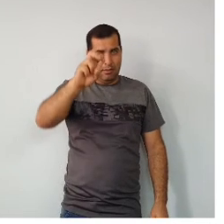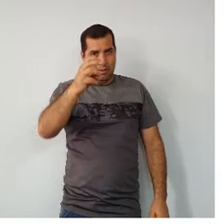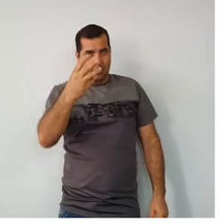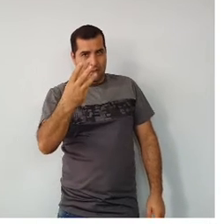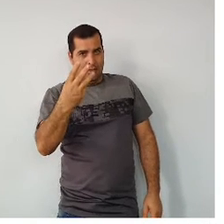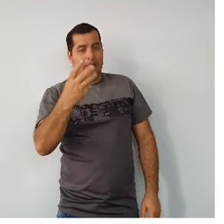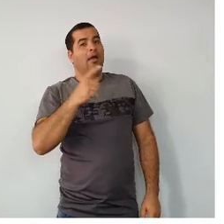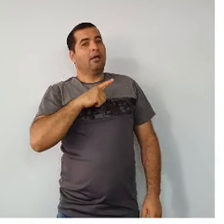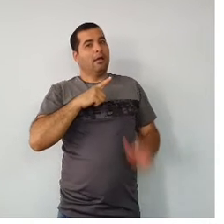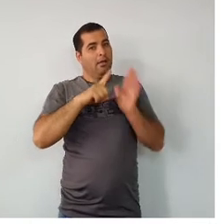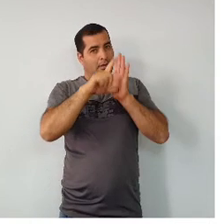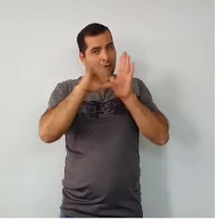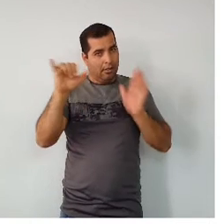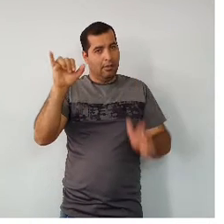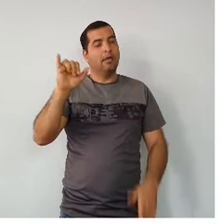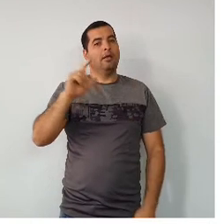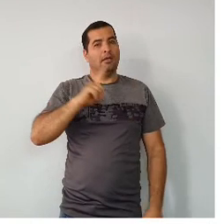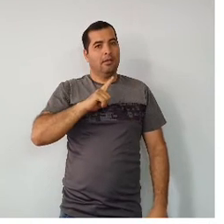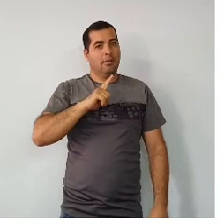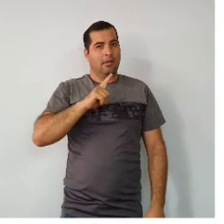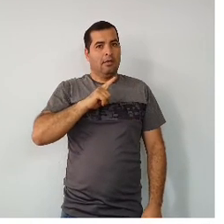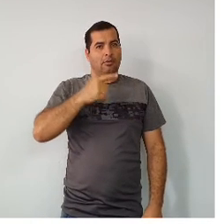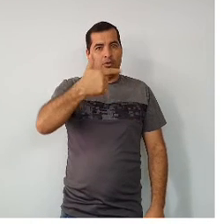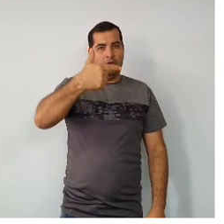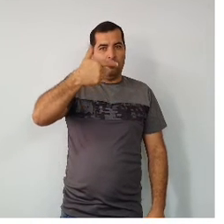1953, por meio da Lei Estadual